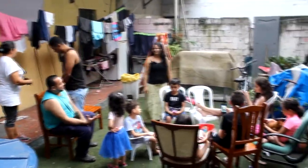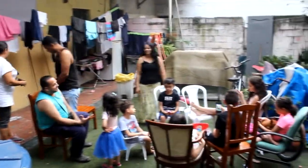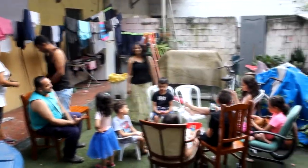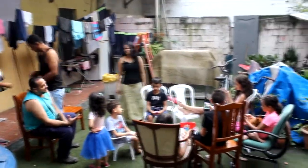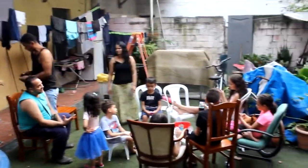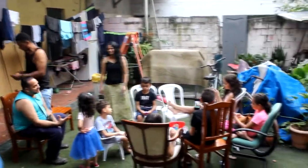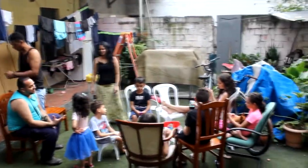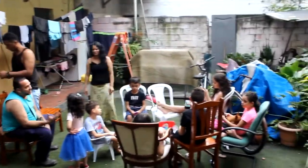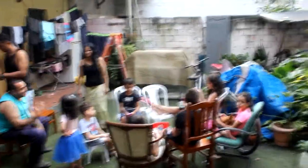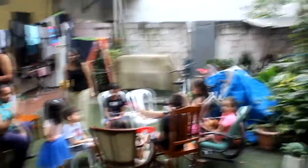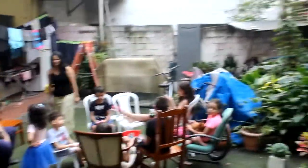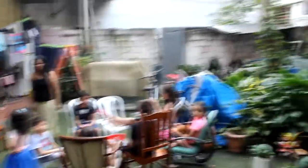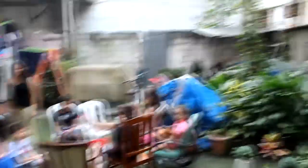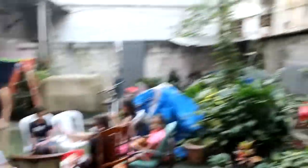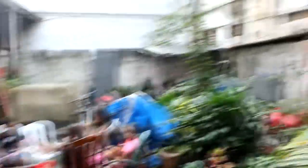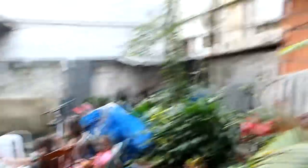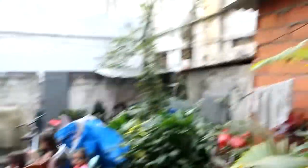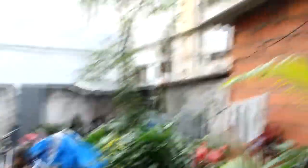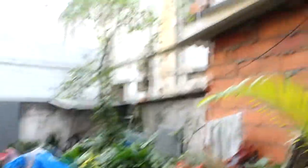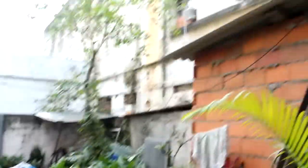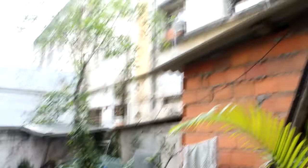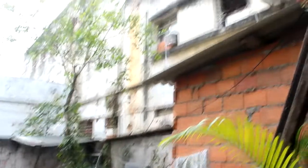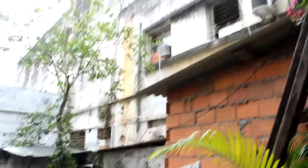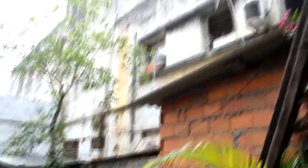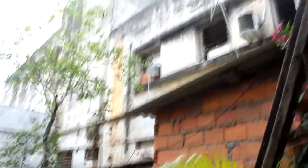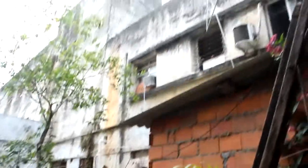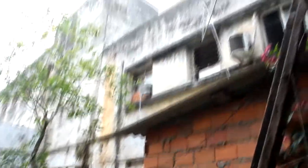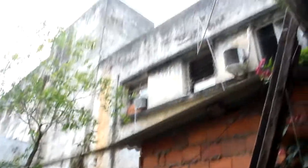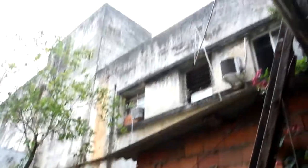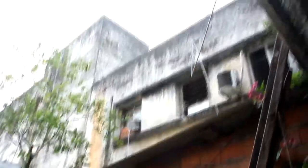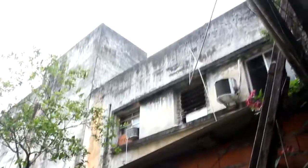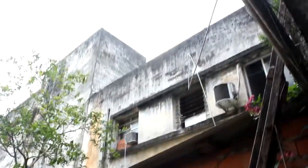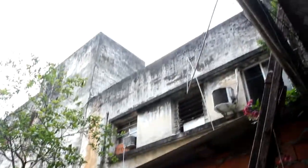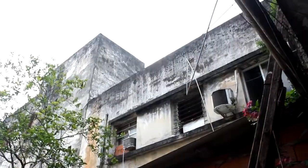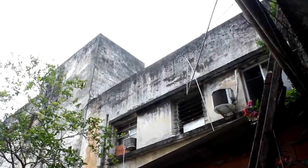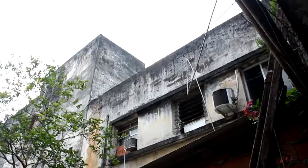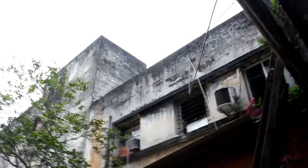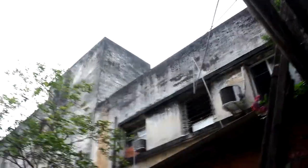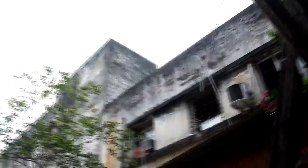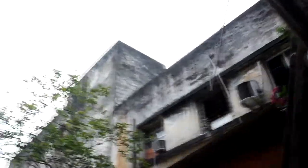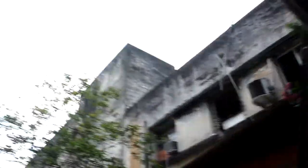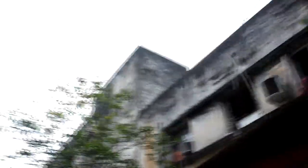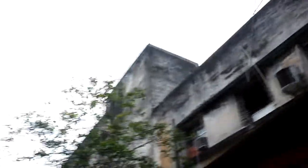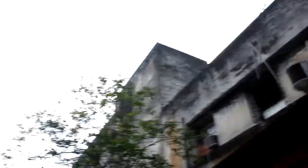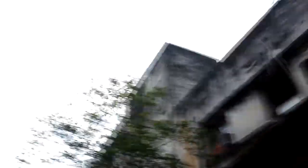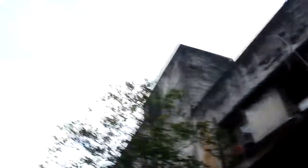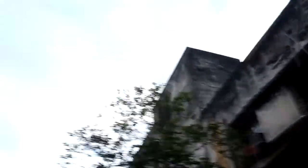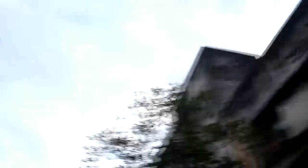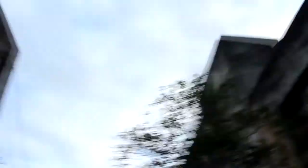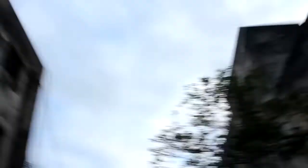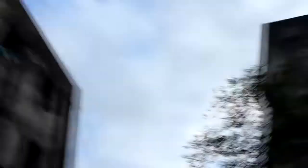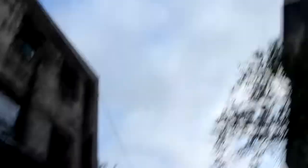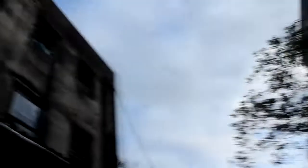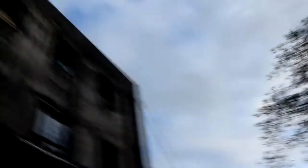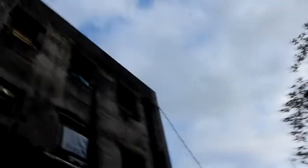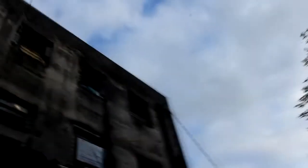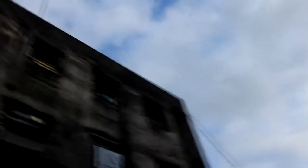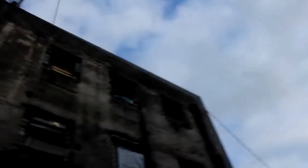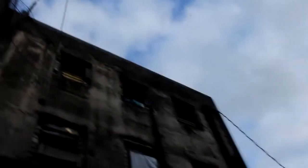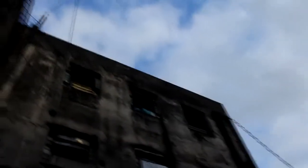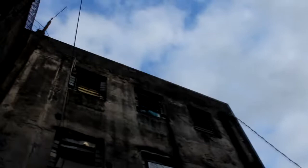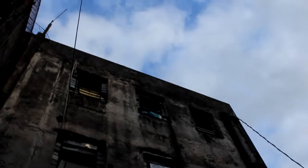comunidade. A gente procura todo mundo ajudar, todo o pessoal daqui se